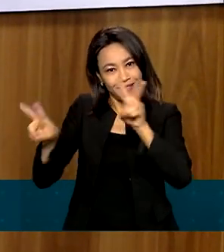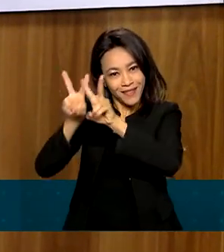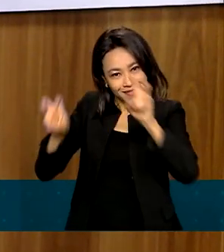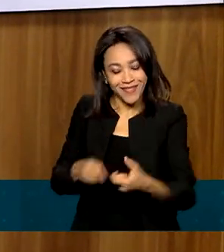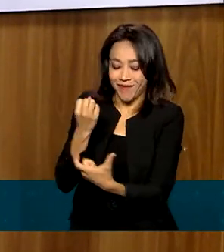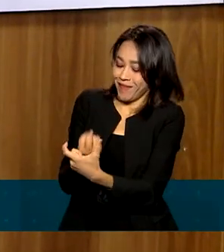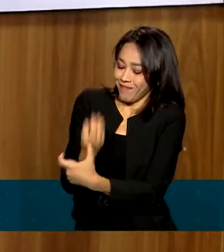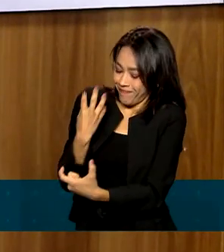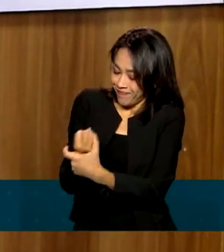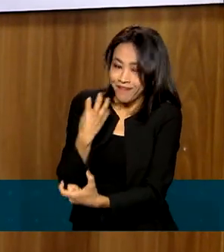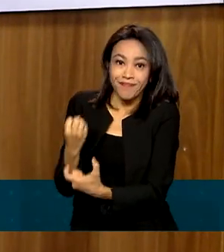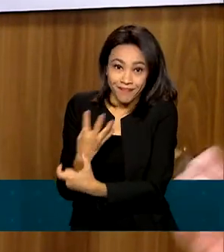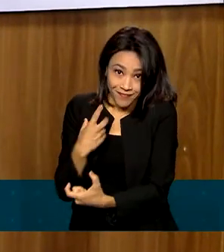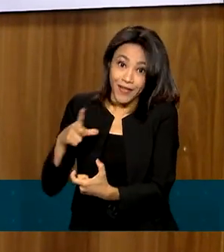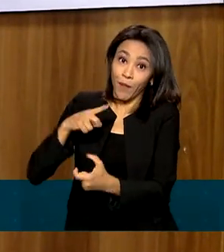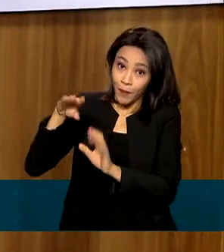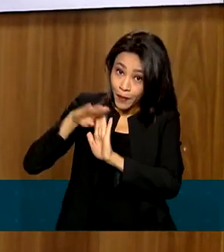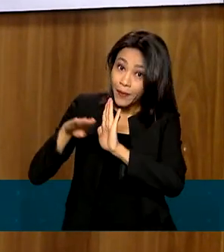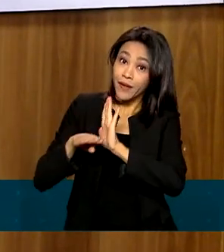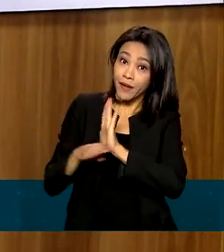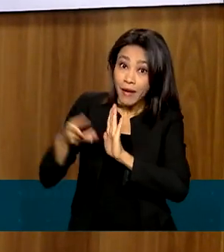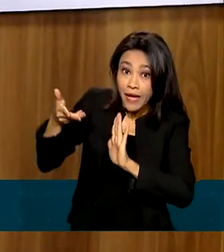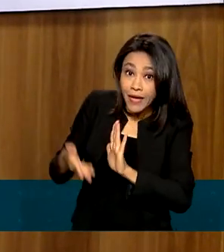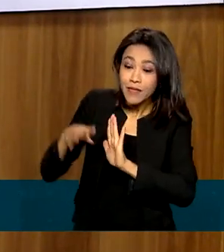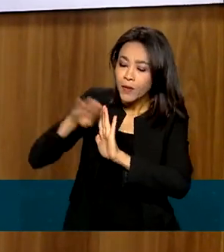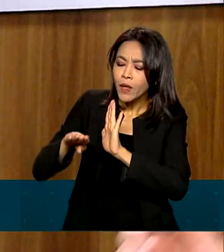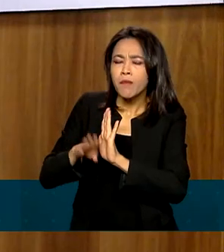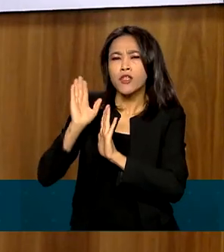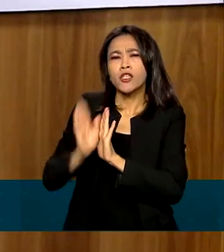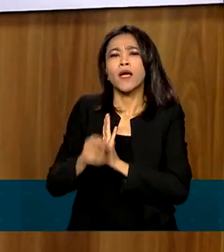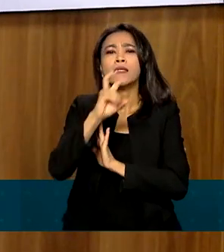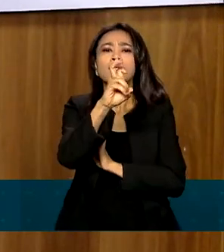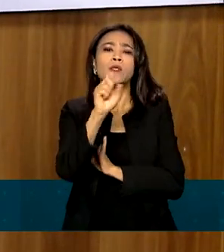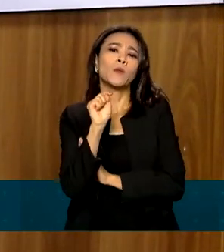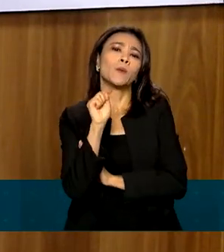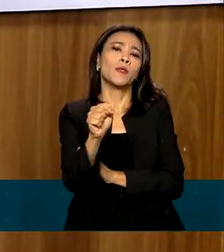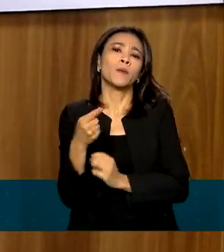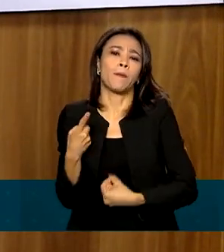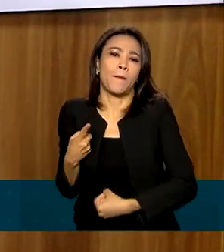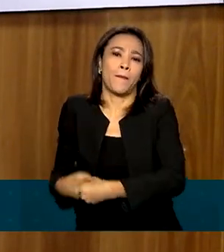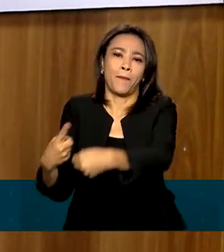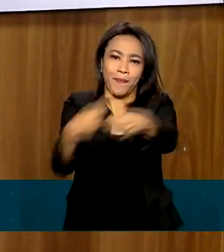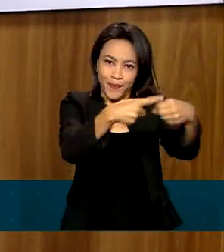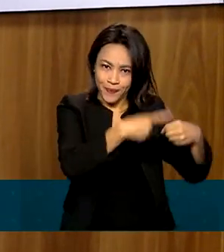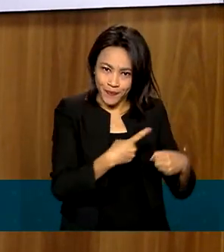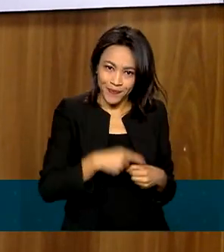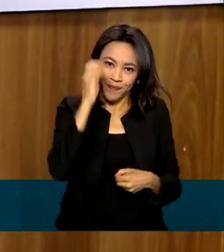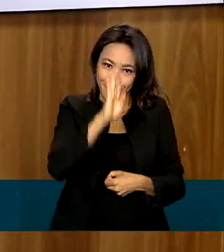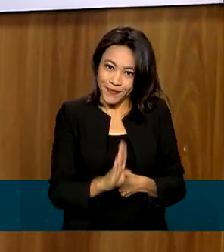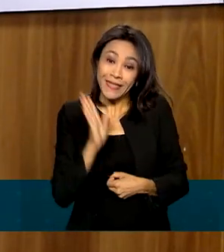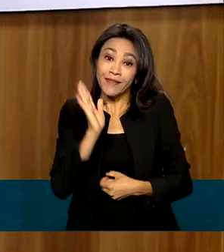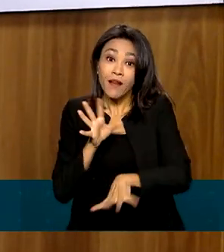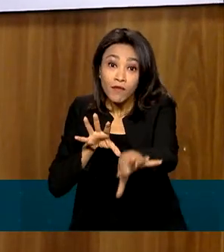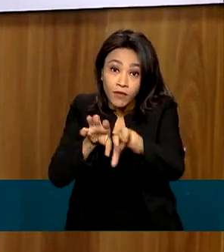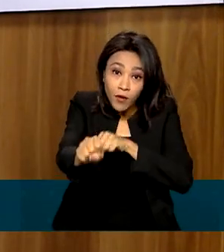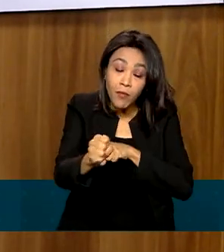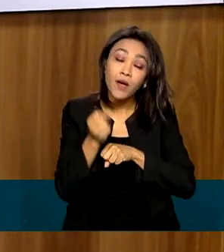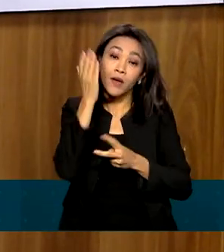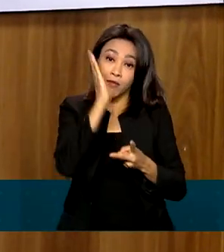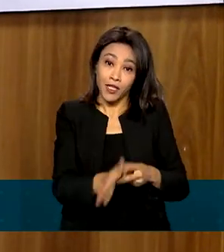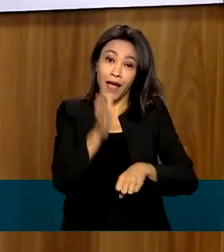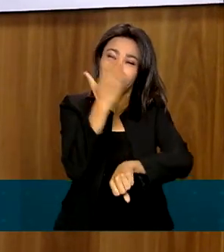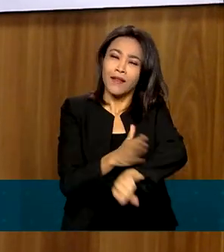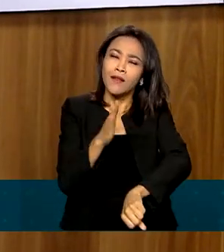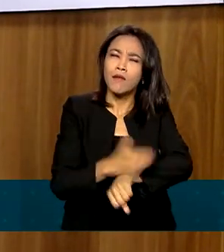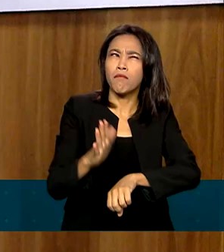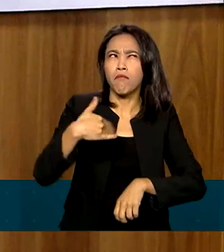programa que é um programa Tempo de Aprender esse programa já está em mais de 5 mil municípios brasileiros a gente já formou já capacitou mais de